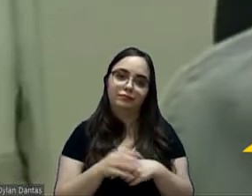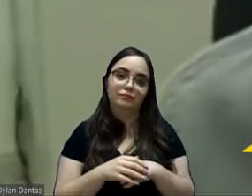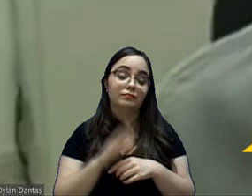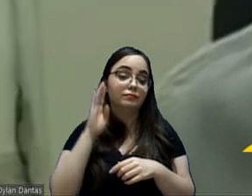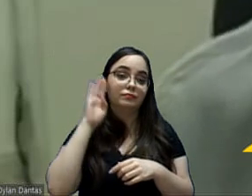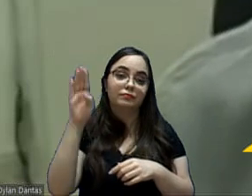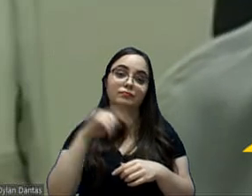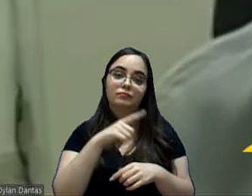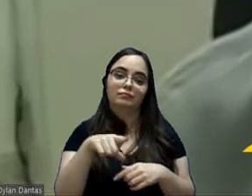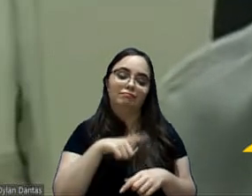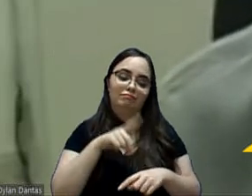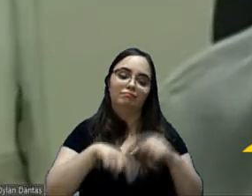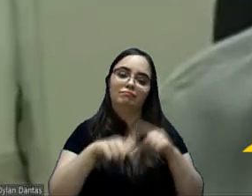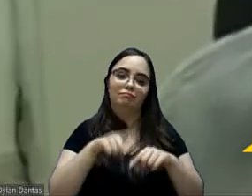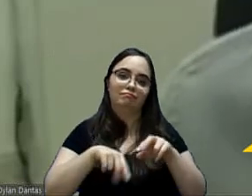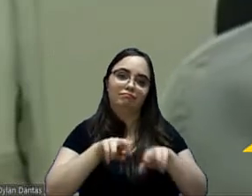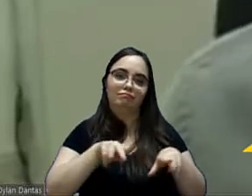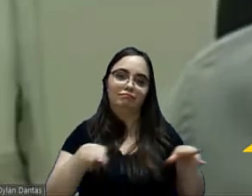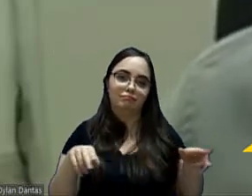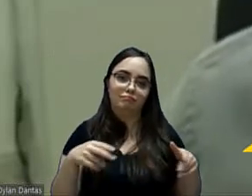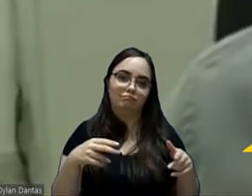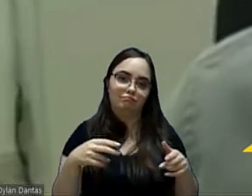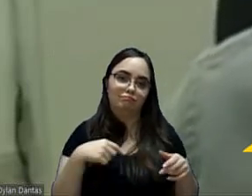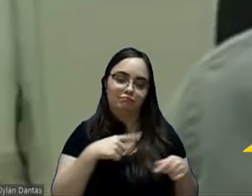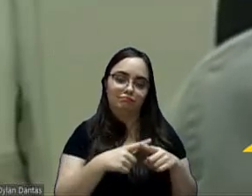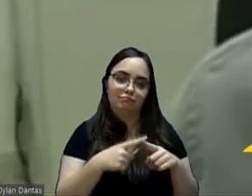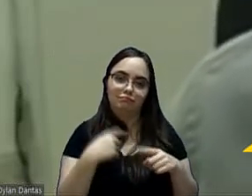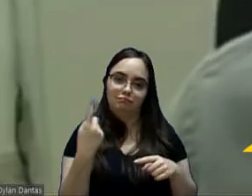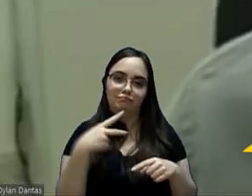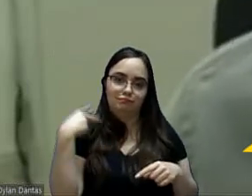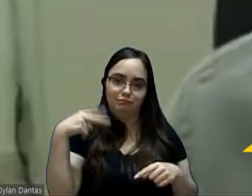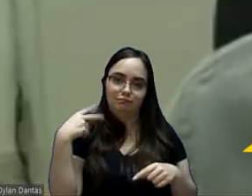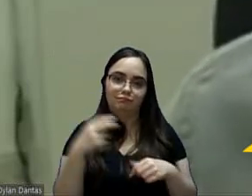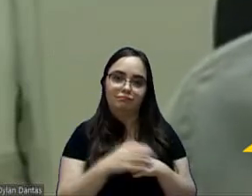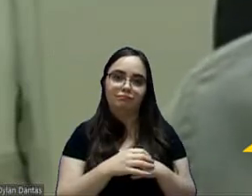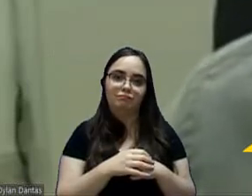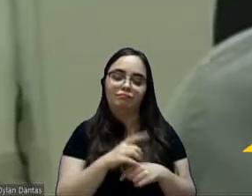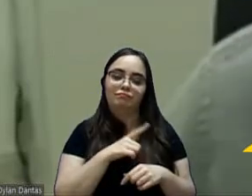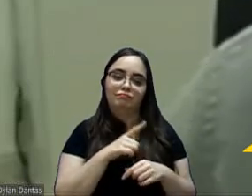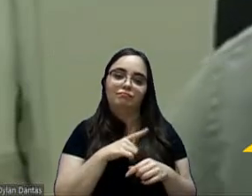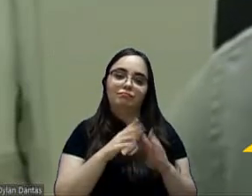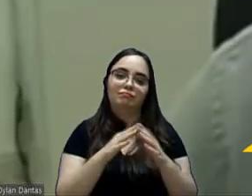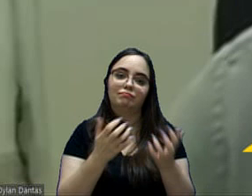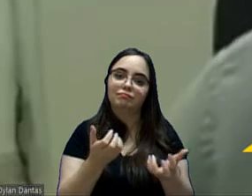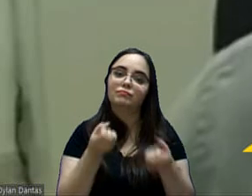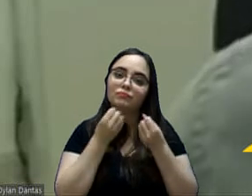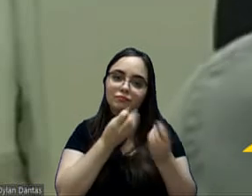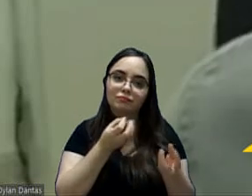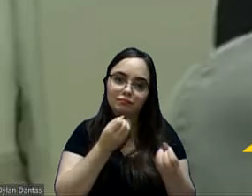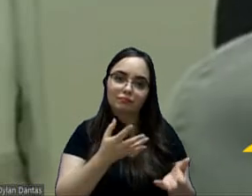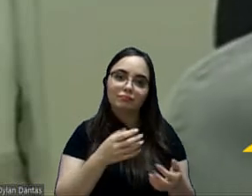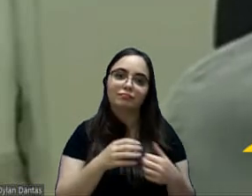nós temos ferramentas aqui como vereadores, requerimentos de informações, tá bom? Nós podemos